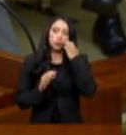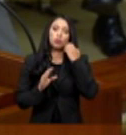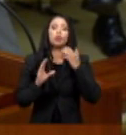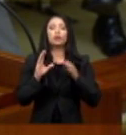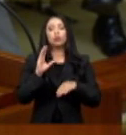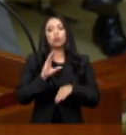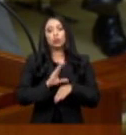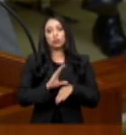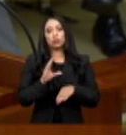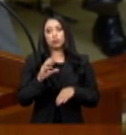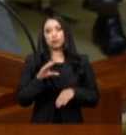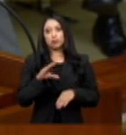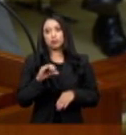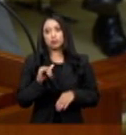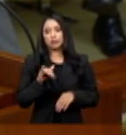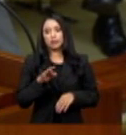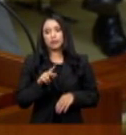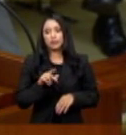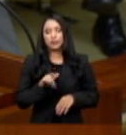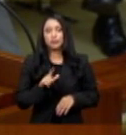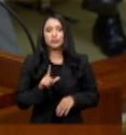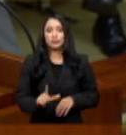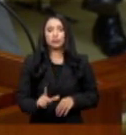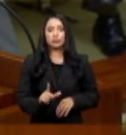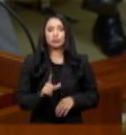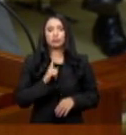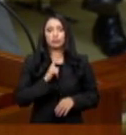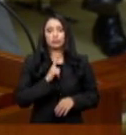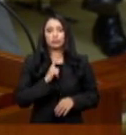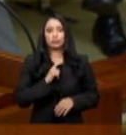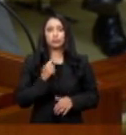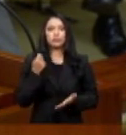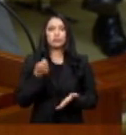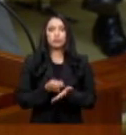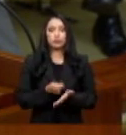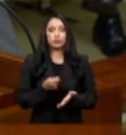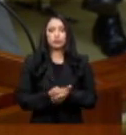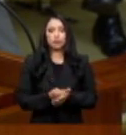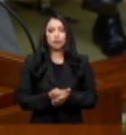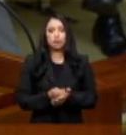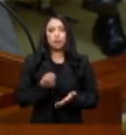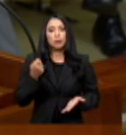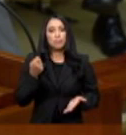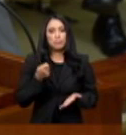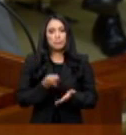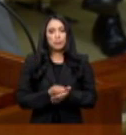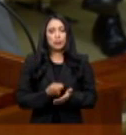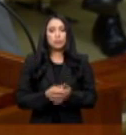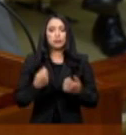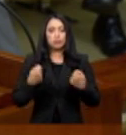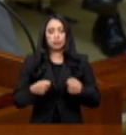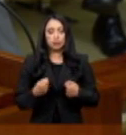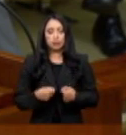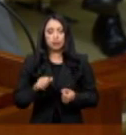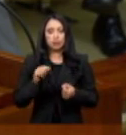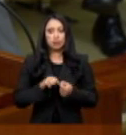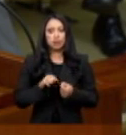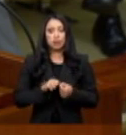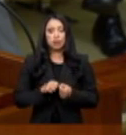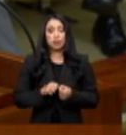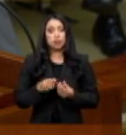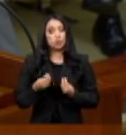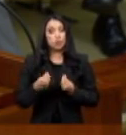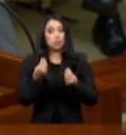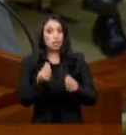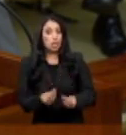Civil, é toda forma de cumprimento da obrigação. Assim, o pagamento deve ser feito nas obrigações de dar, de